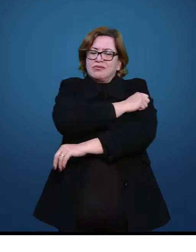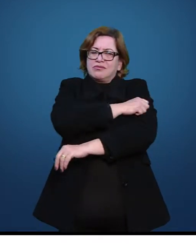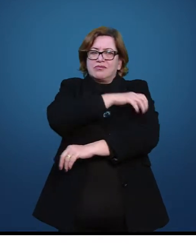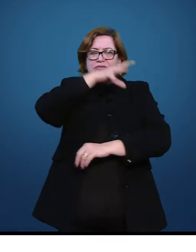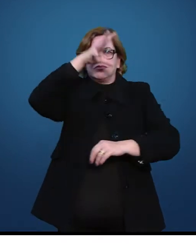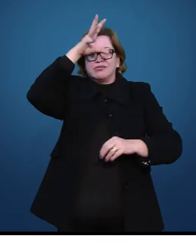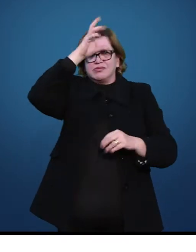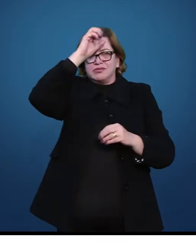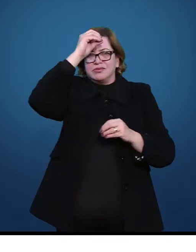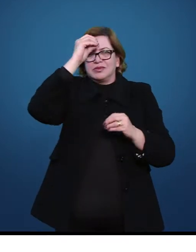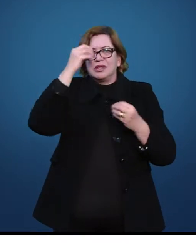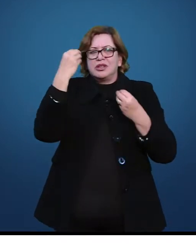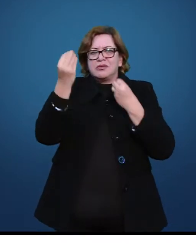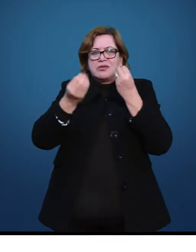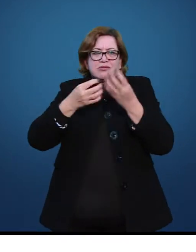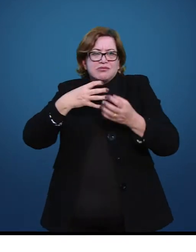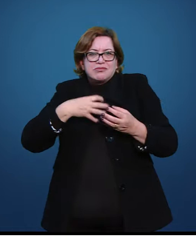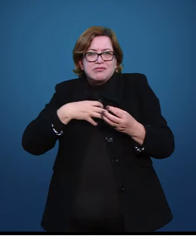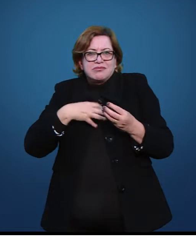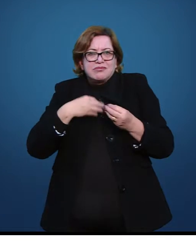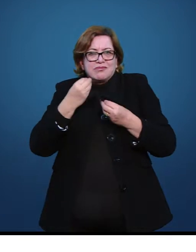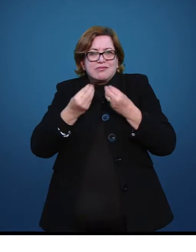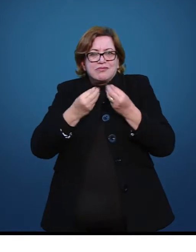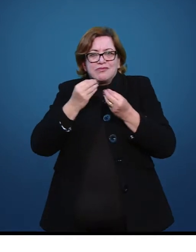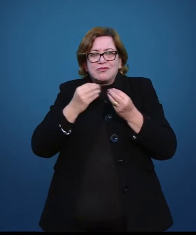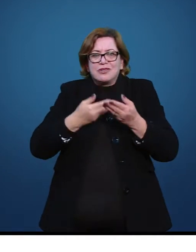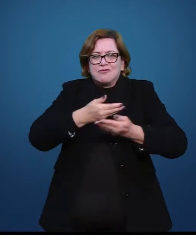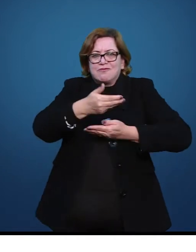aprender e as maneiras com que eles vão estar